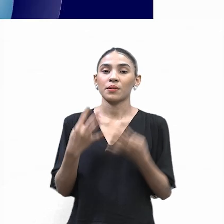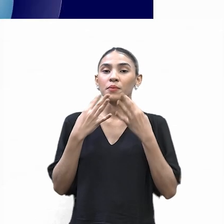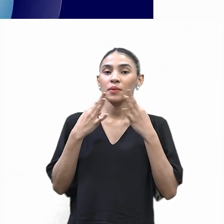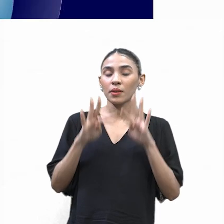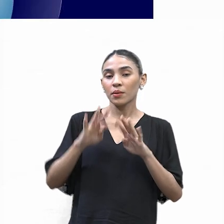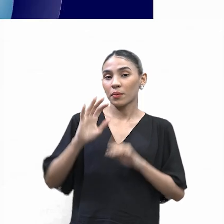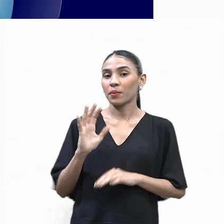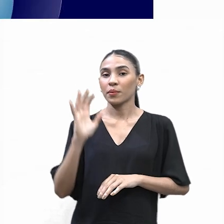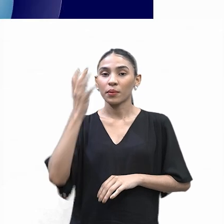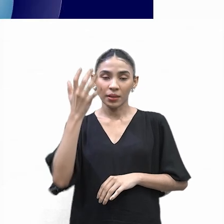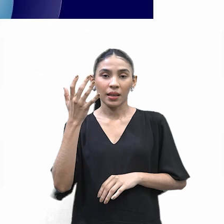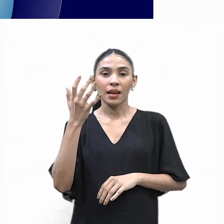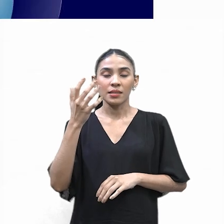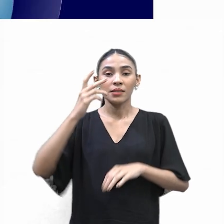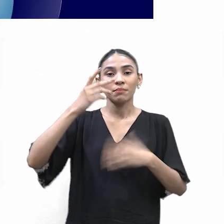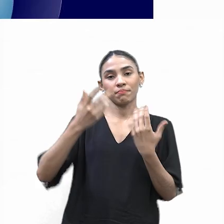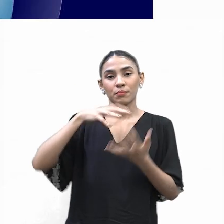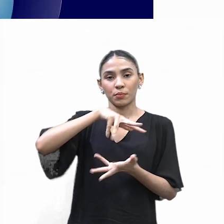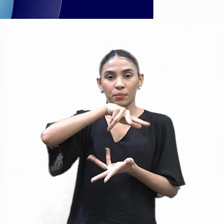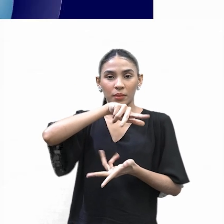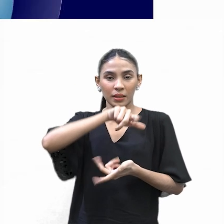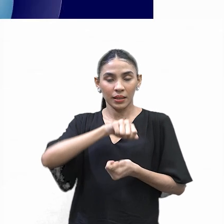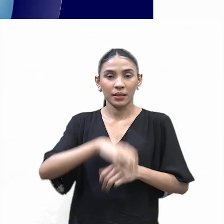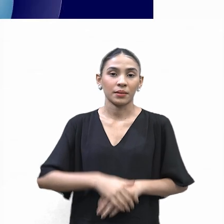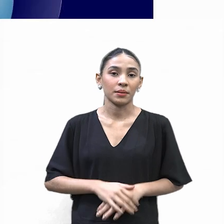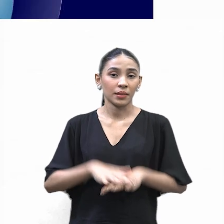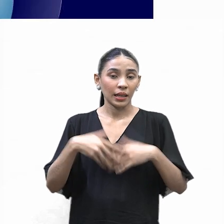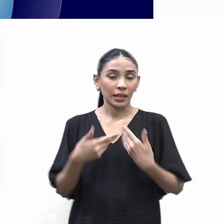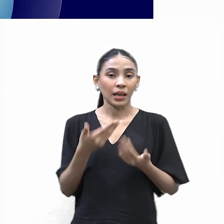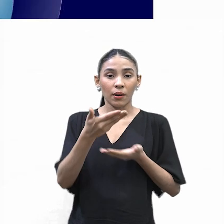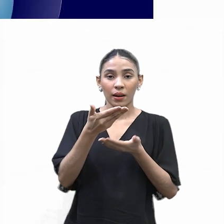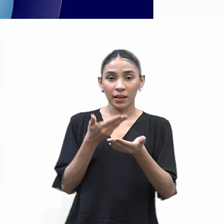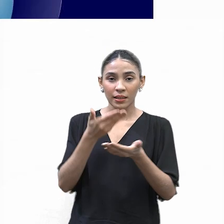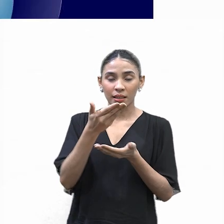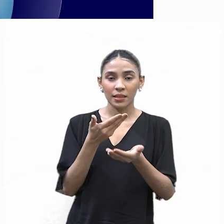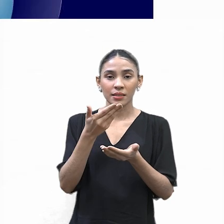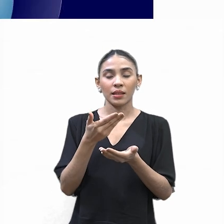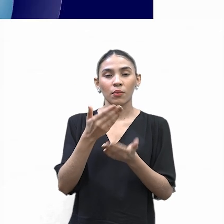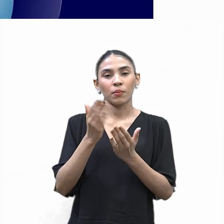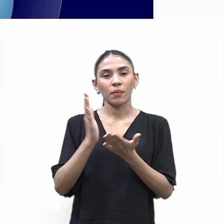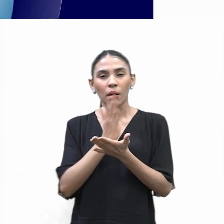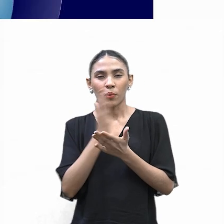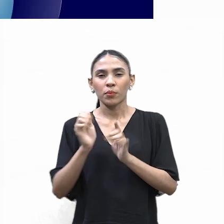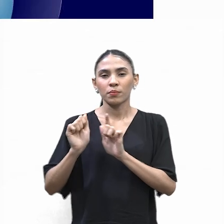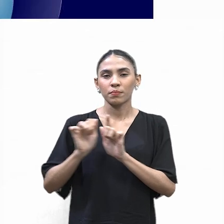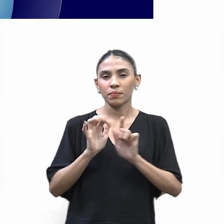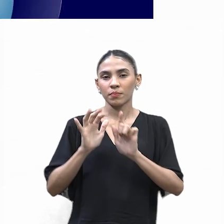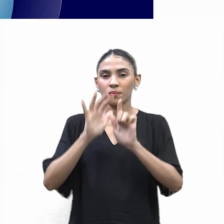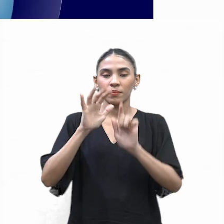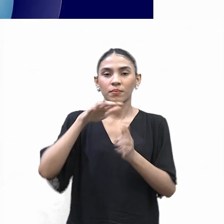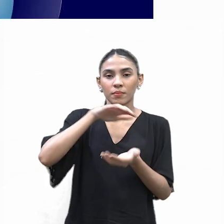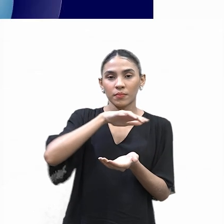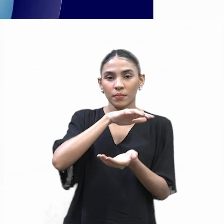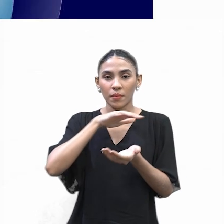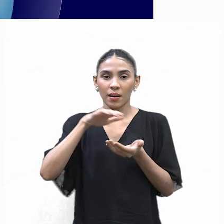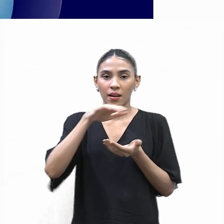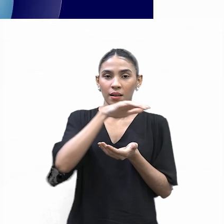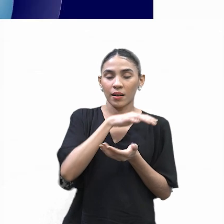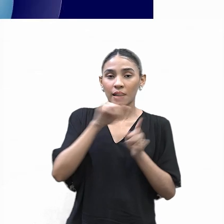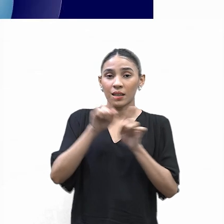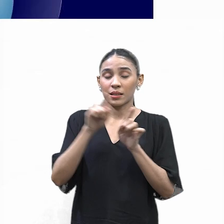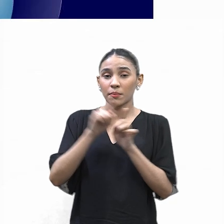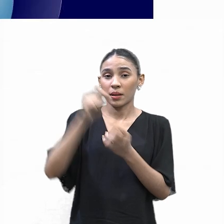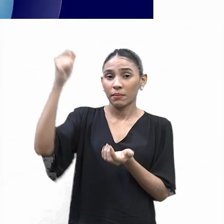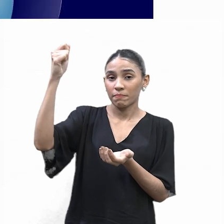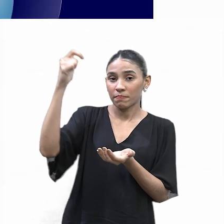que acontece no nosso planeta, tá? Então a interação entre alguns gases da atmosfera e a radiação